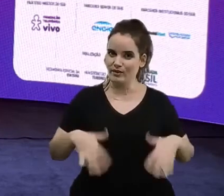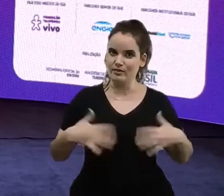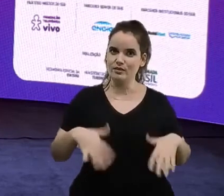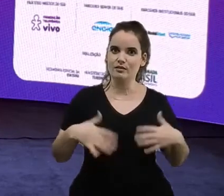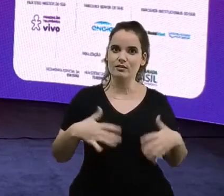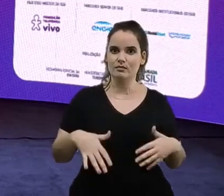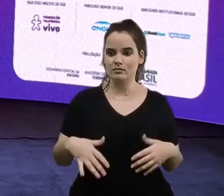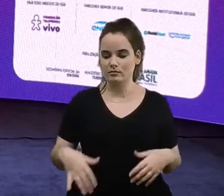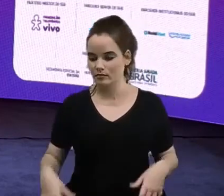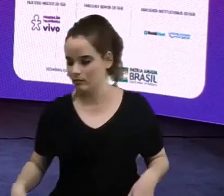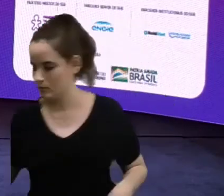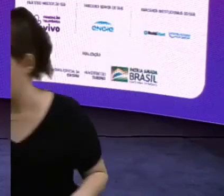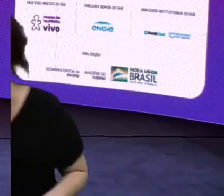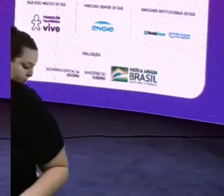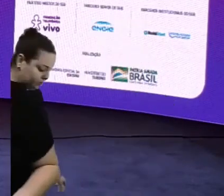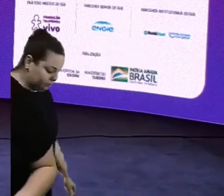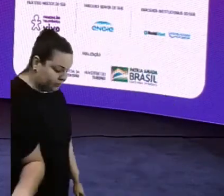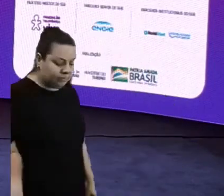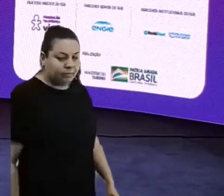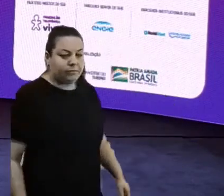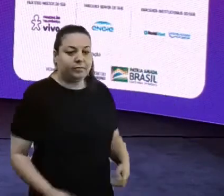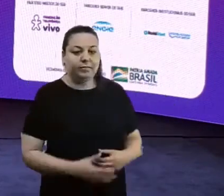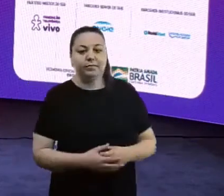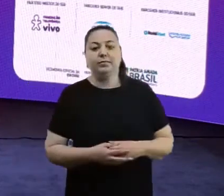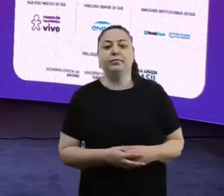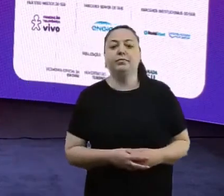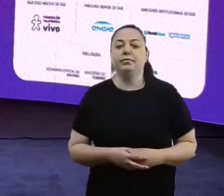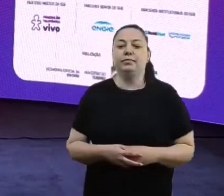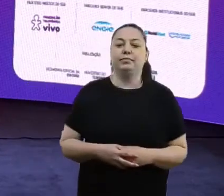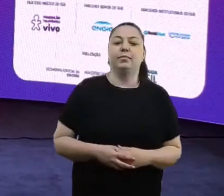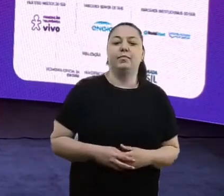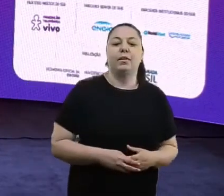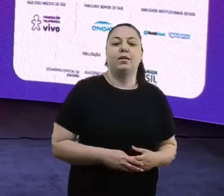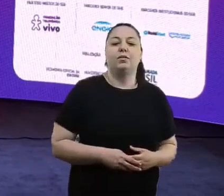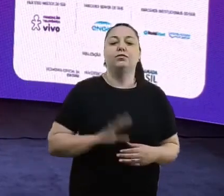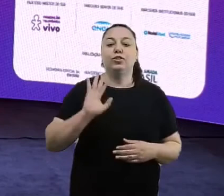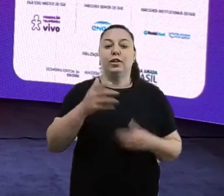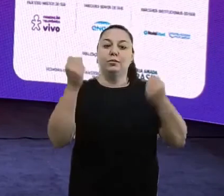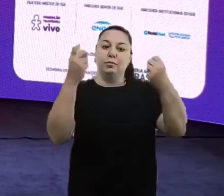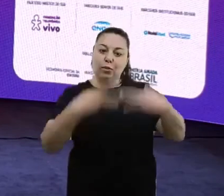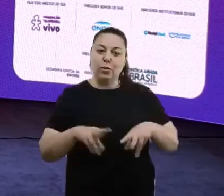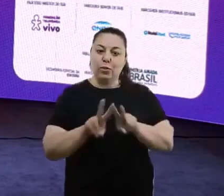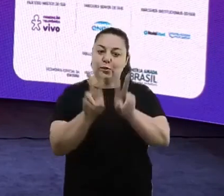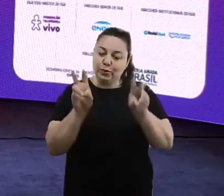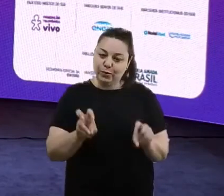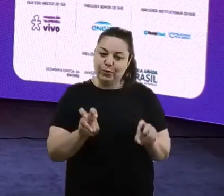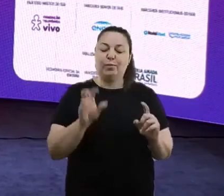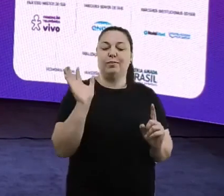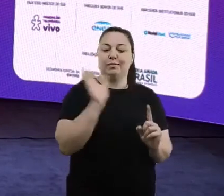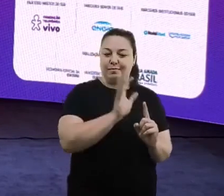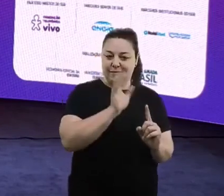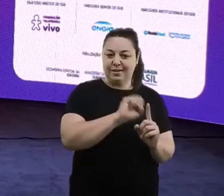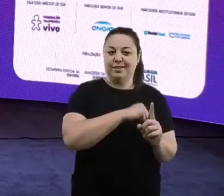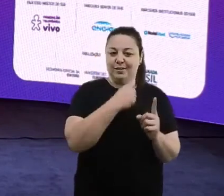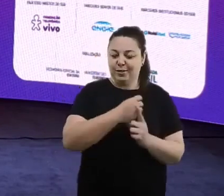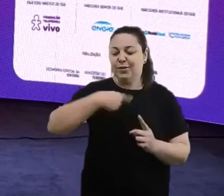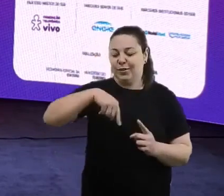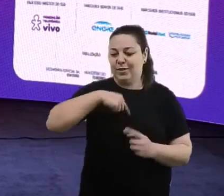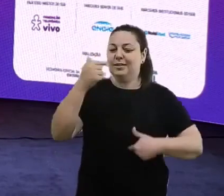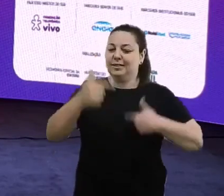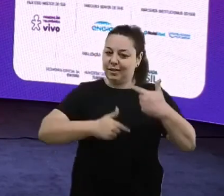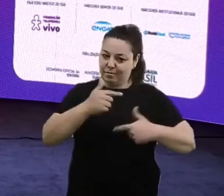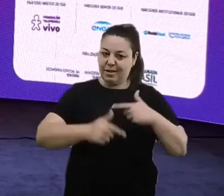gente falou para os cientistas um pouco mais sobre impacto social e a gente trabalhou em projetos sociais, né, bem mão na